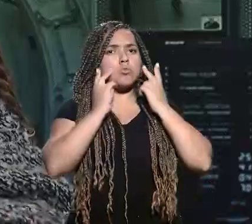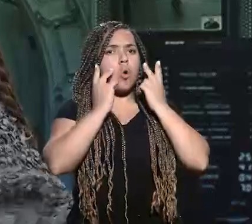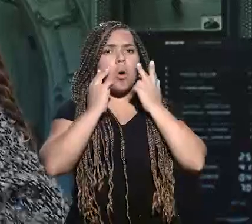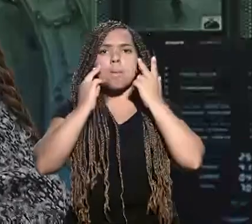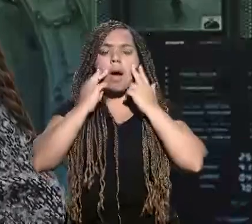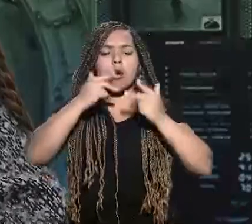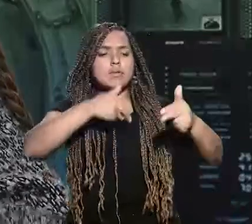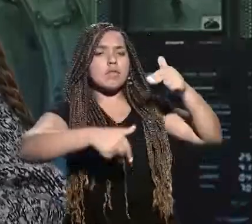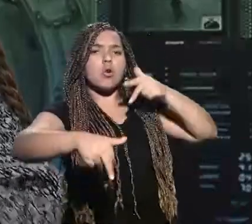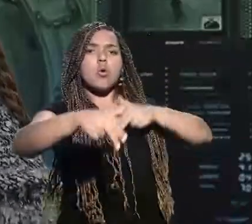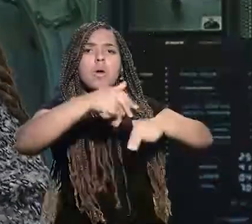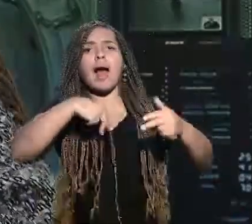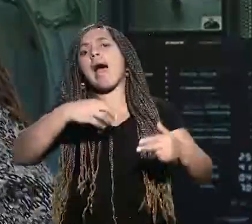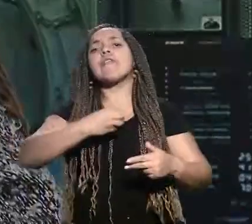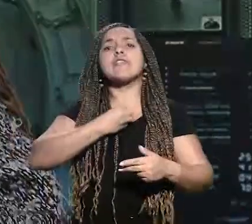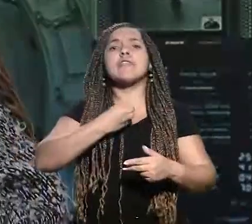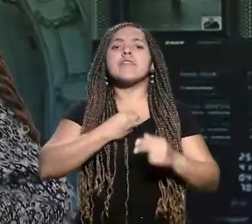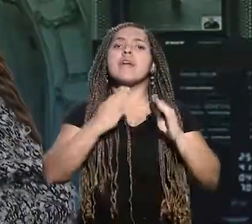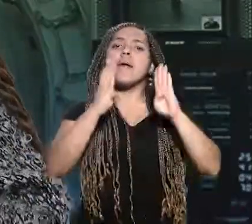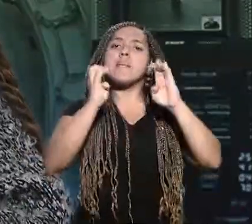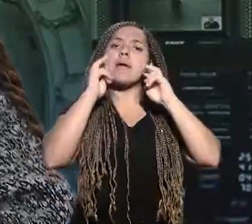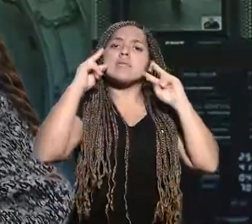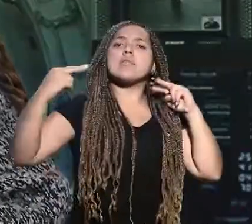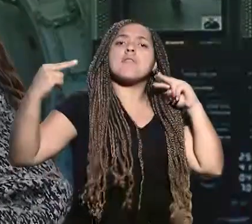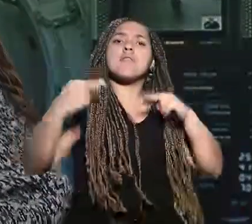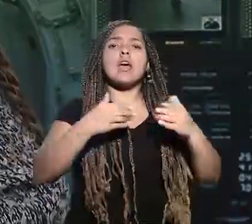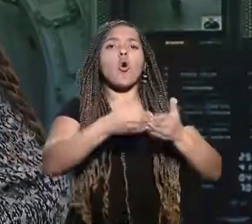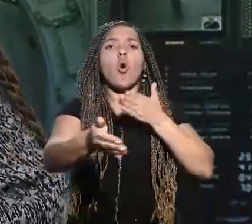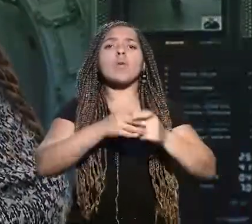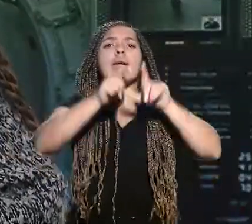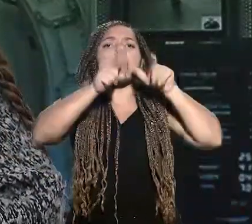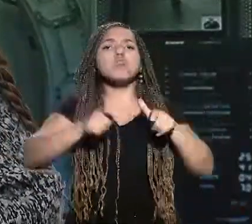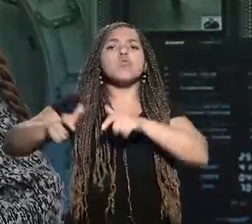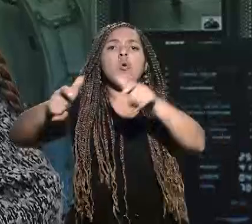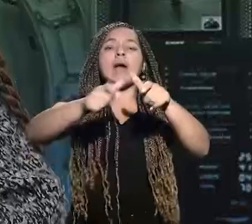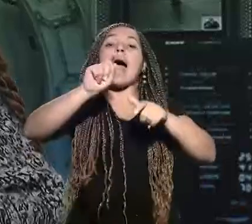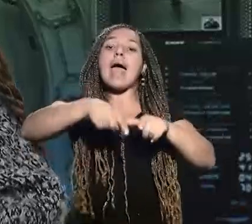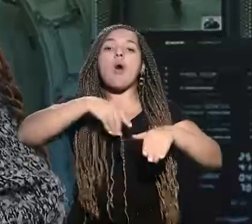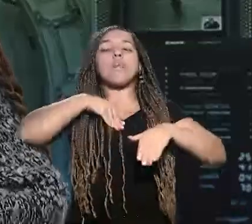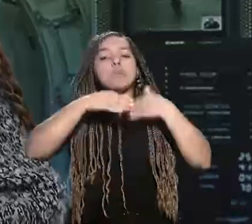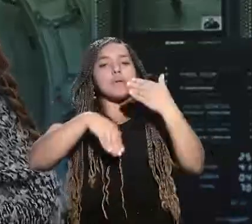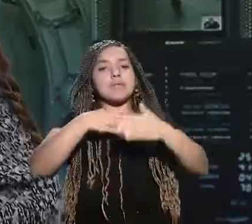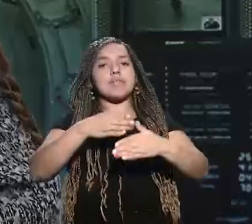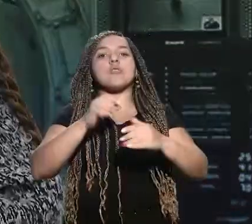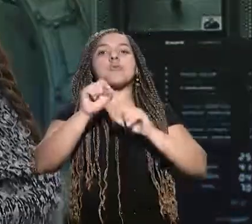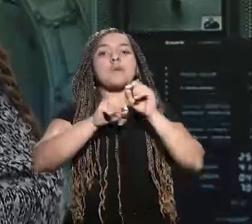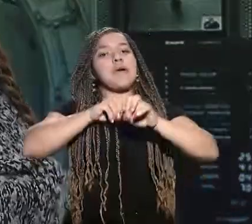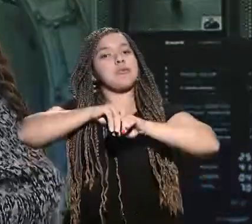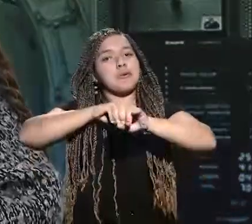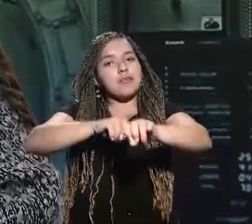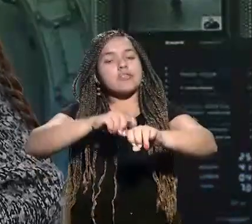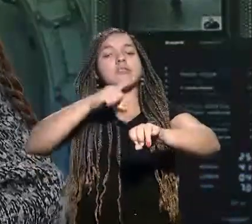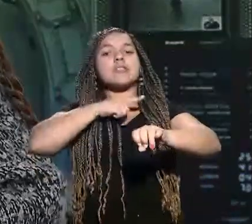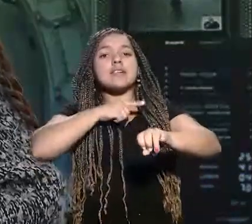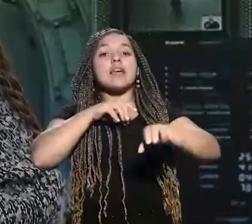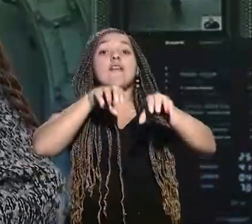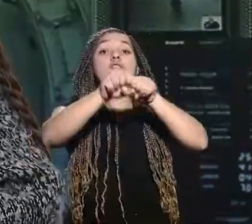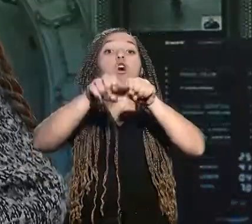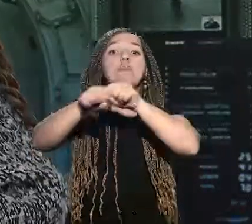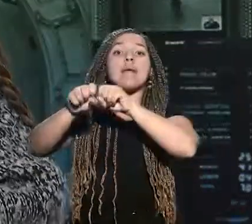possa circular e existir plenamente em todos os espaços. Então, é um processo educativo, formação dos